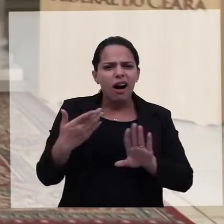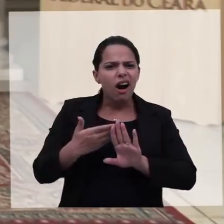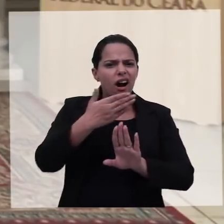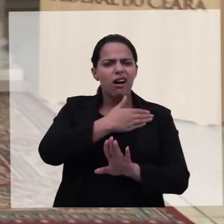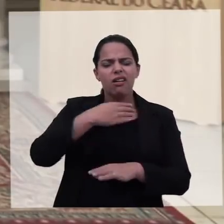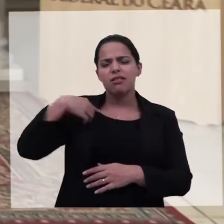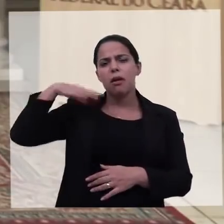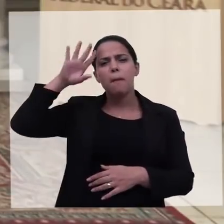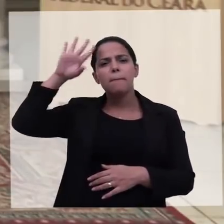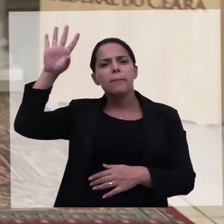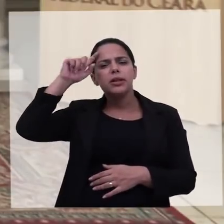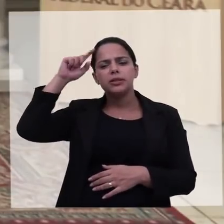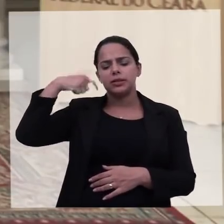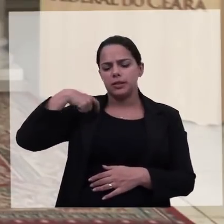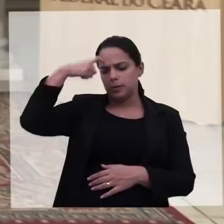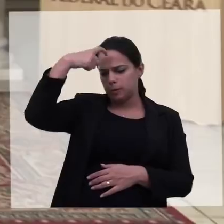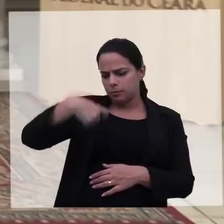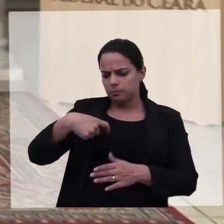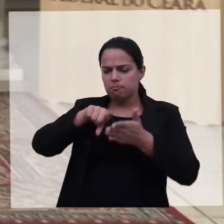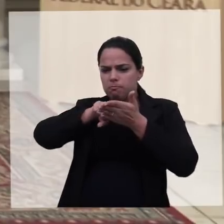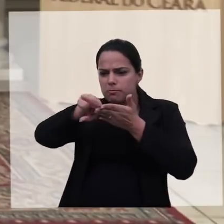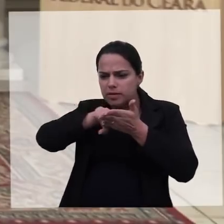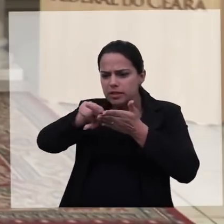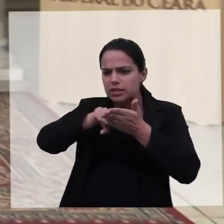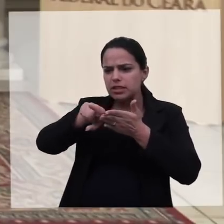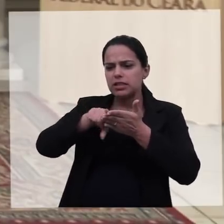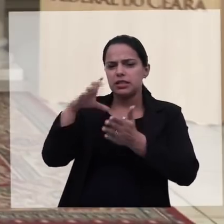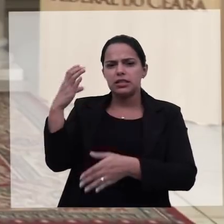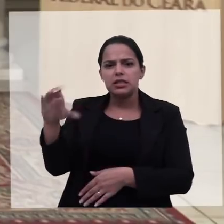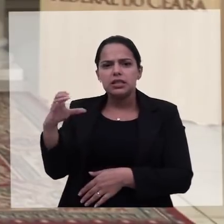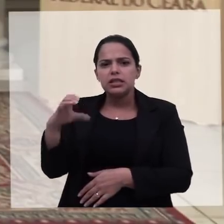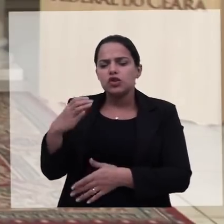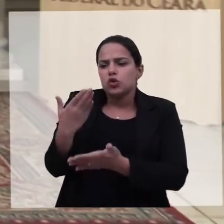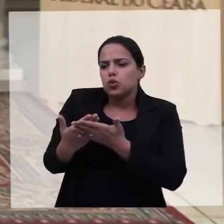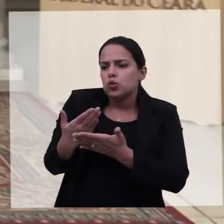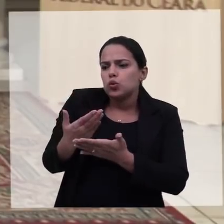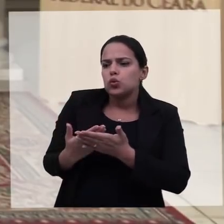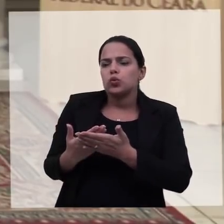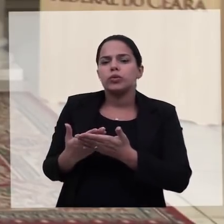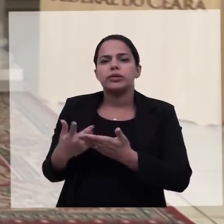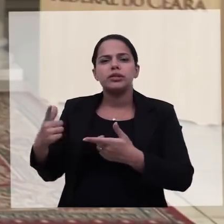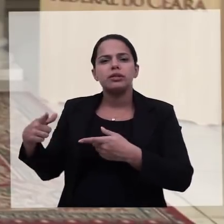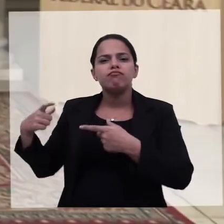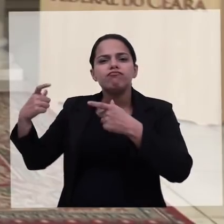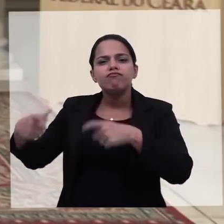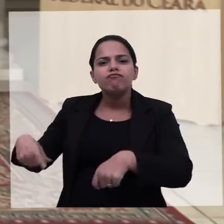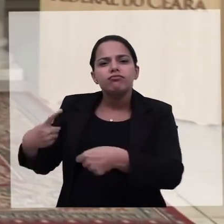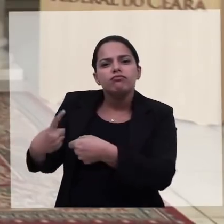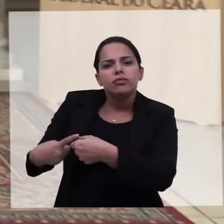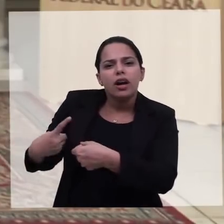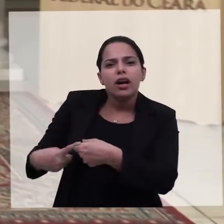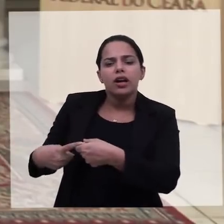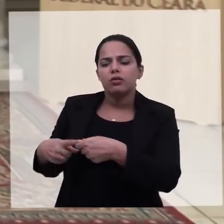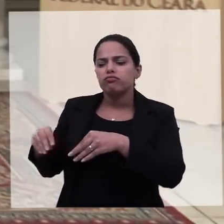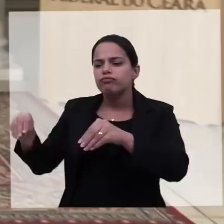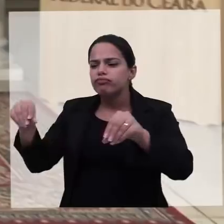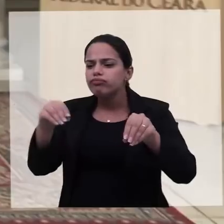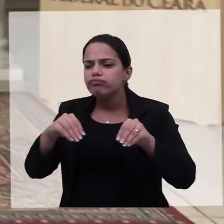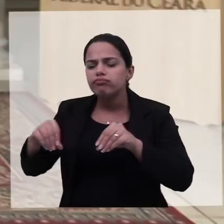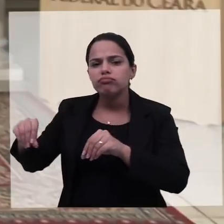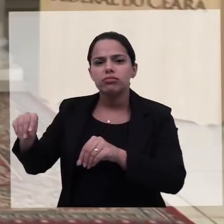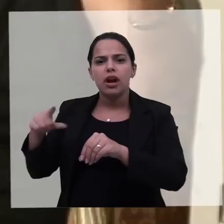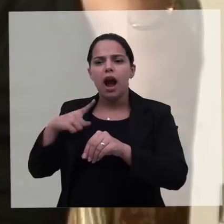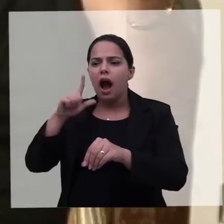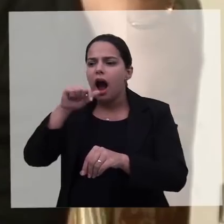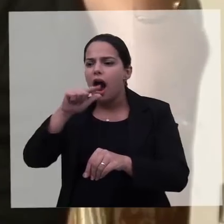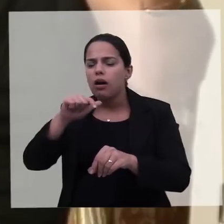no momento eu estava pensando como pesquisadora, como investigar a hidrologia do semiárido, porque a